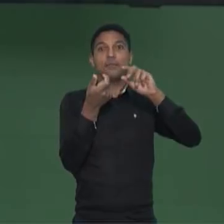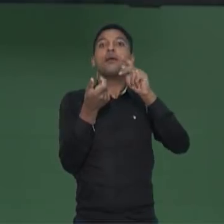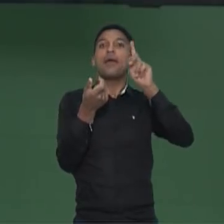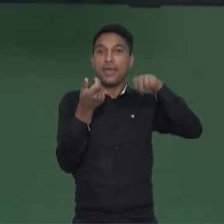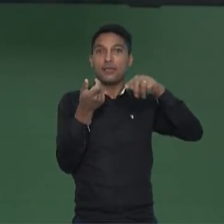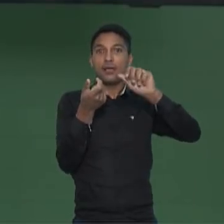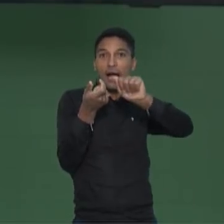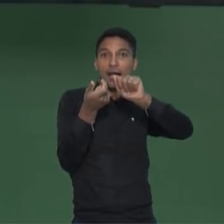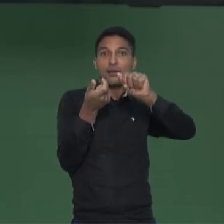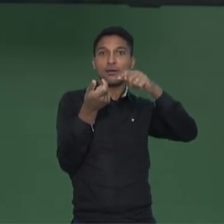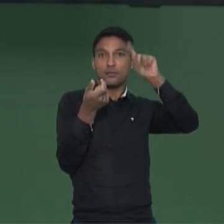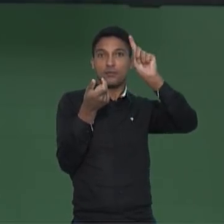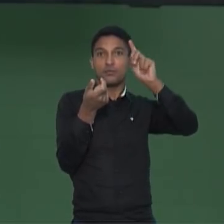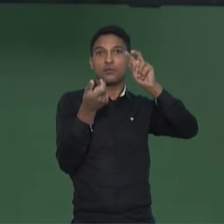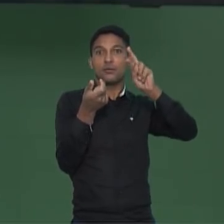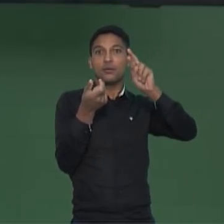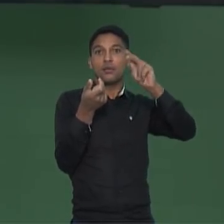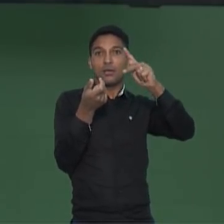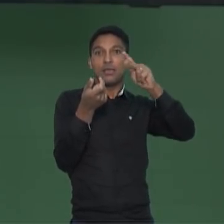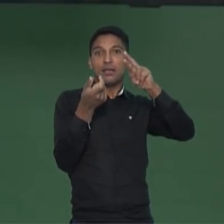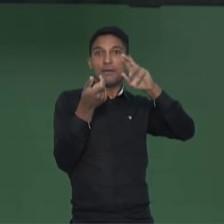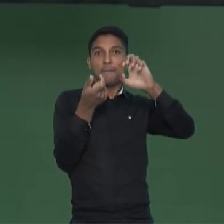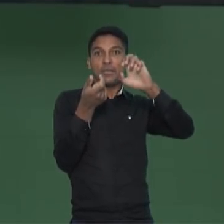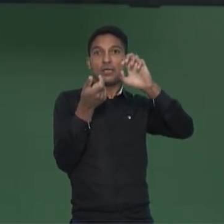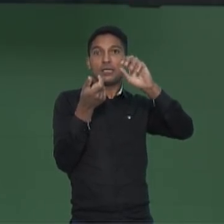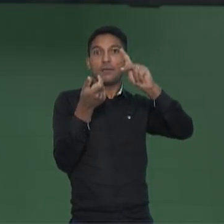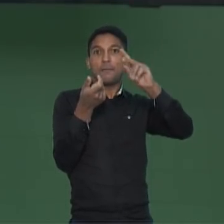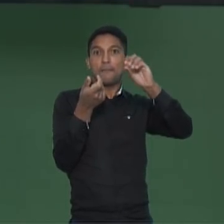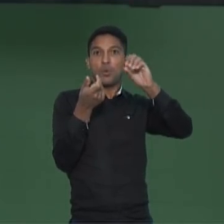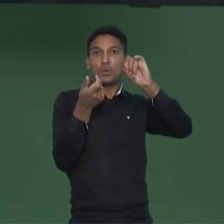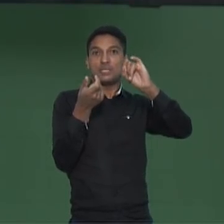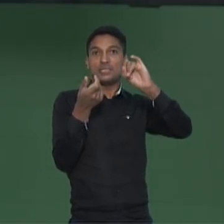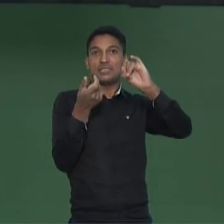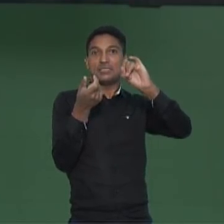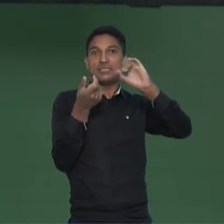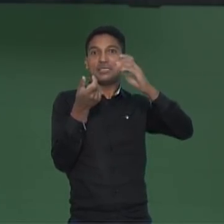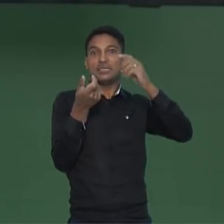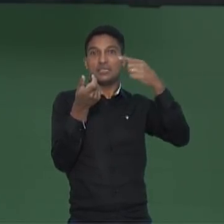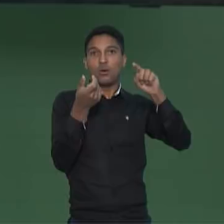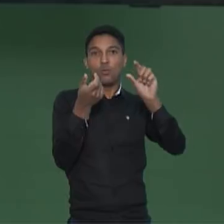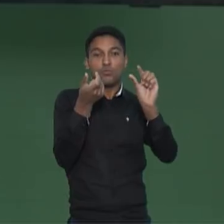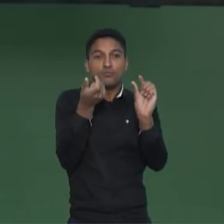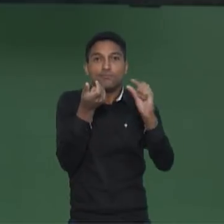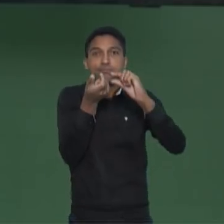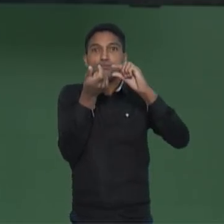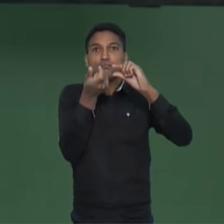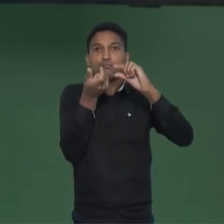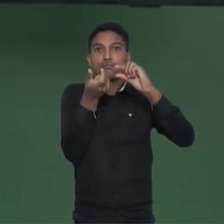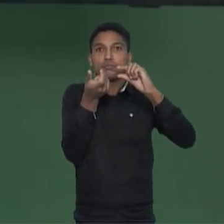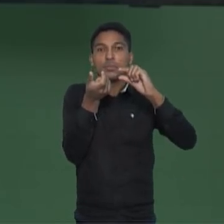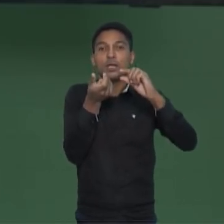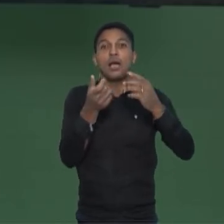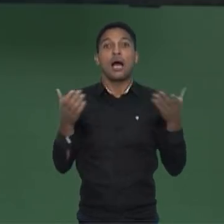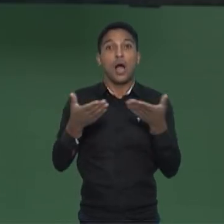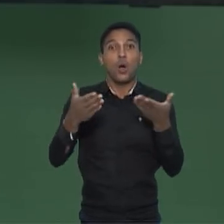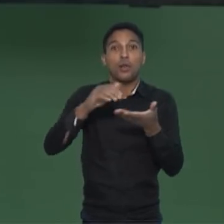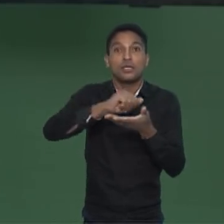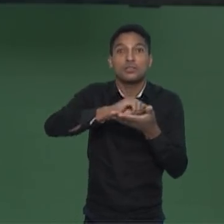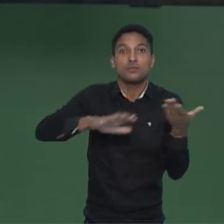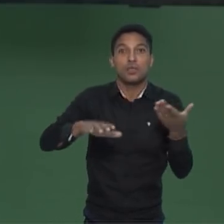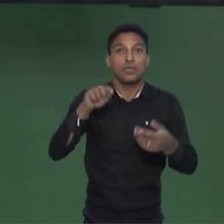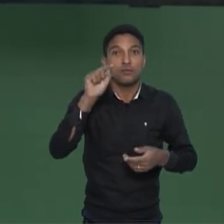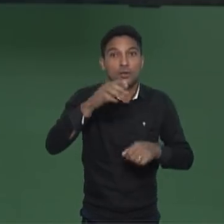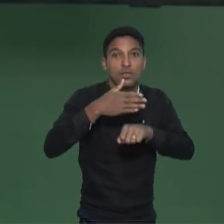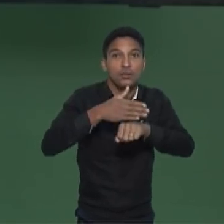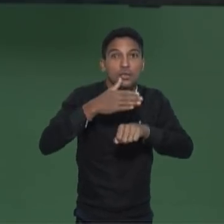E já que retomamos o conteúdo de preposição, temos um exercício para você retomar exercitando esse